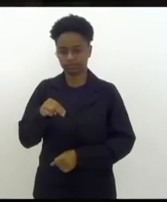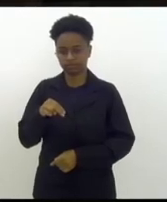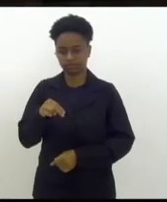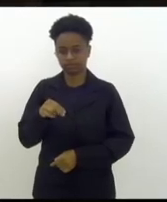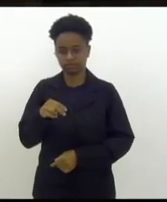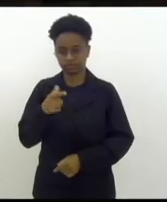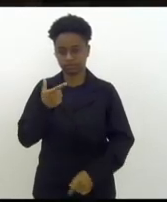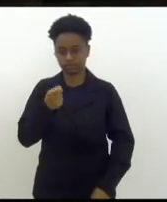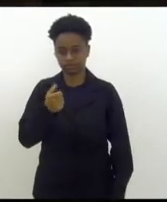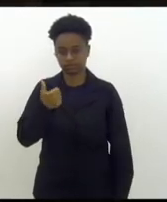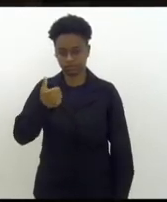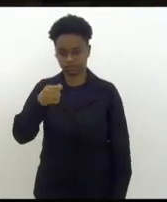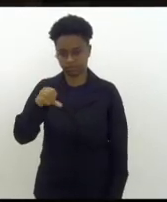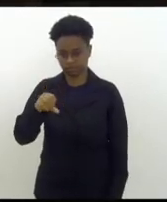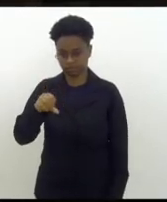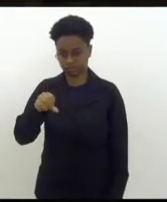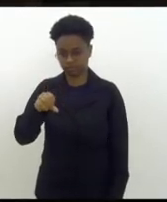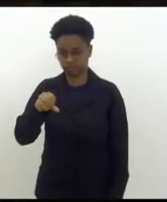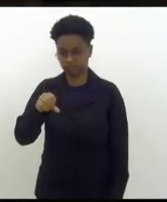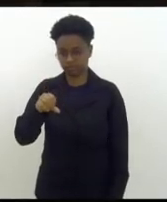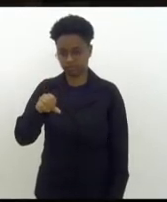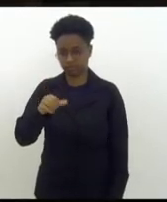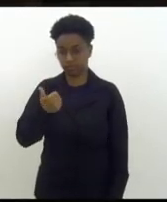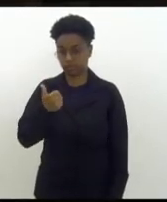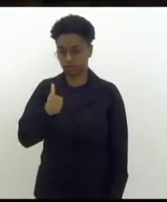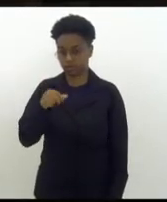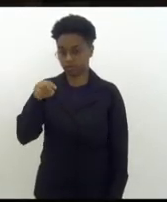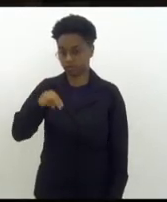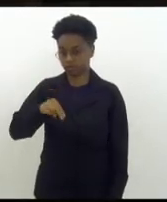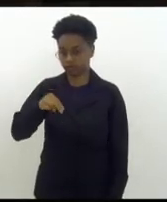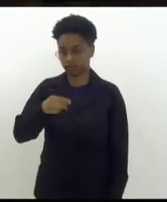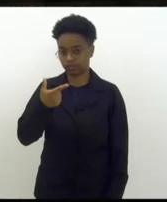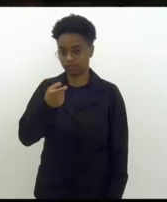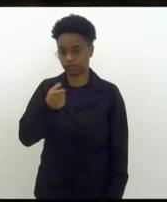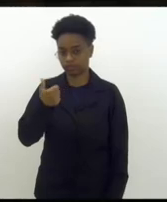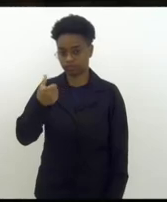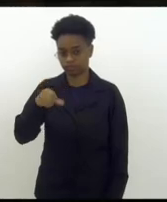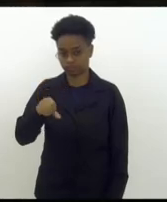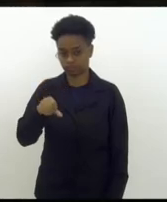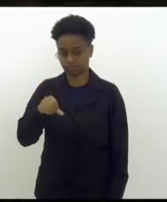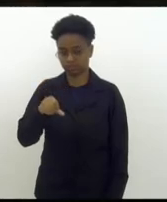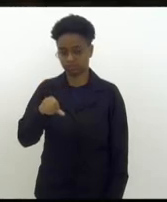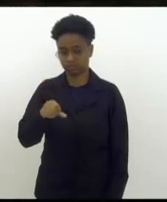19 11 de novembro de 19